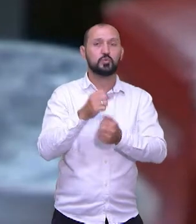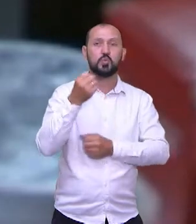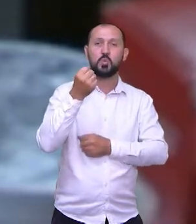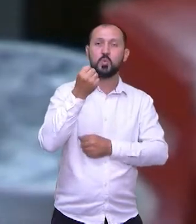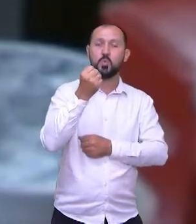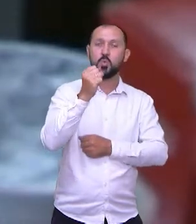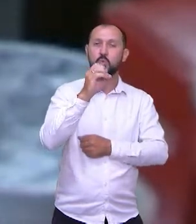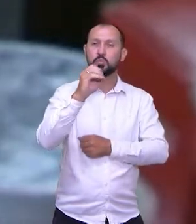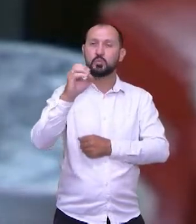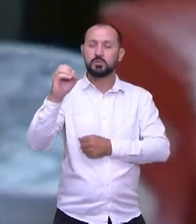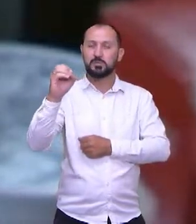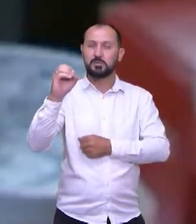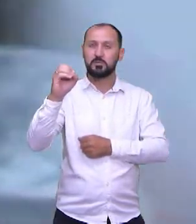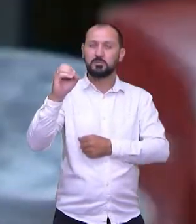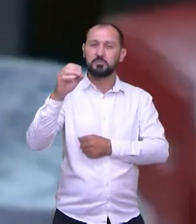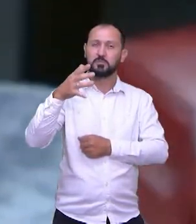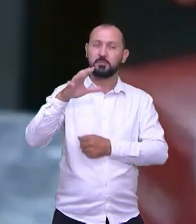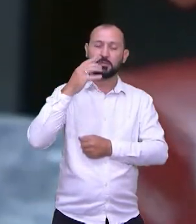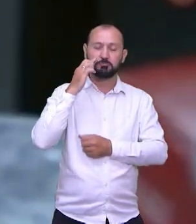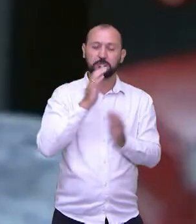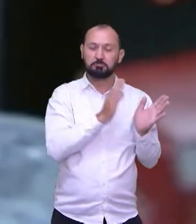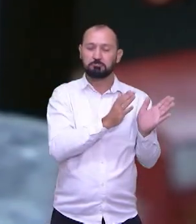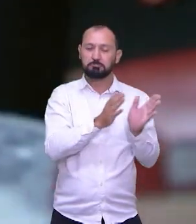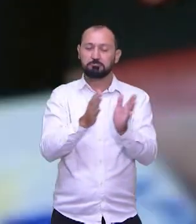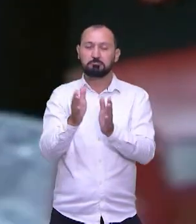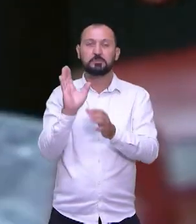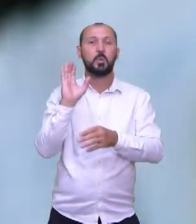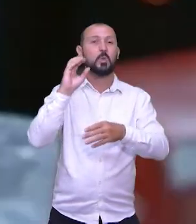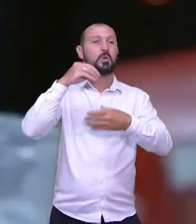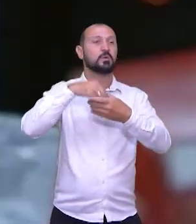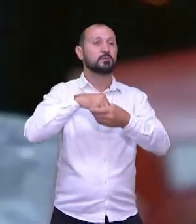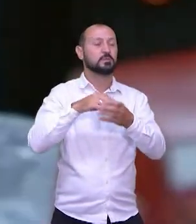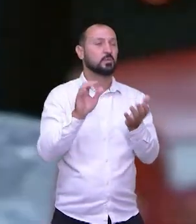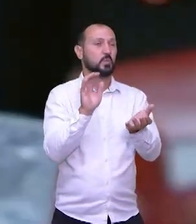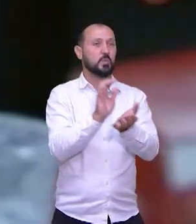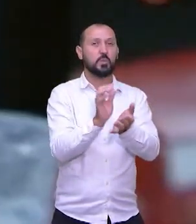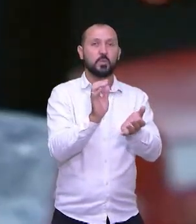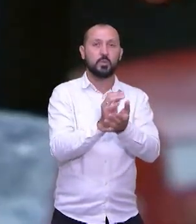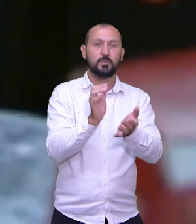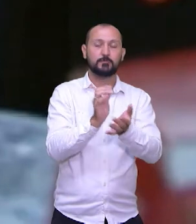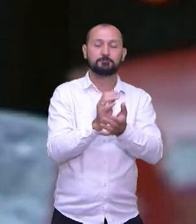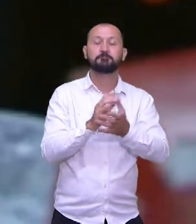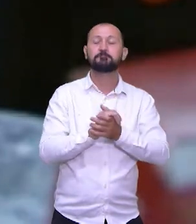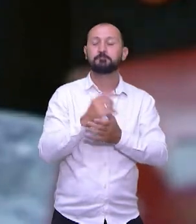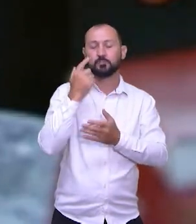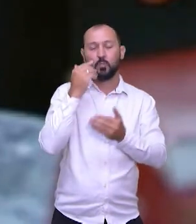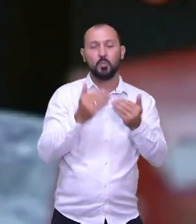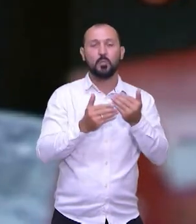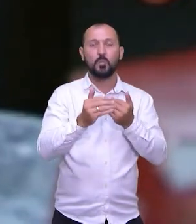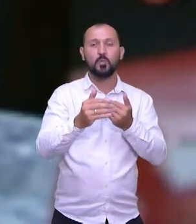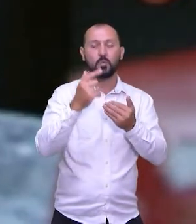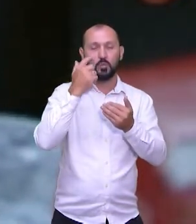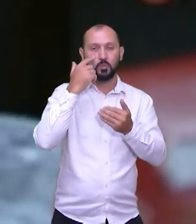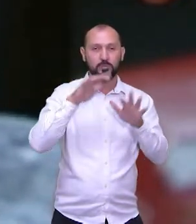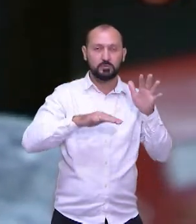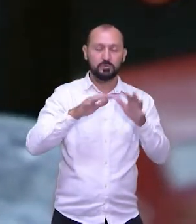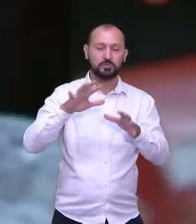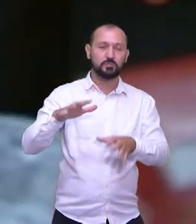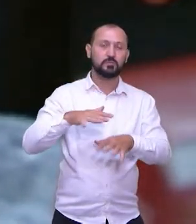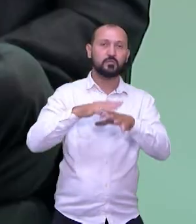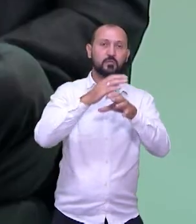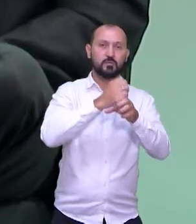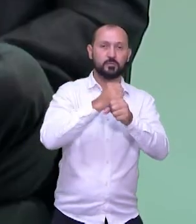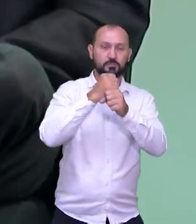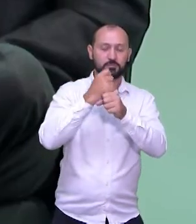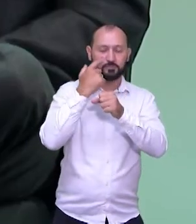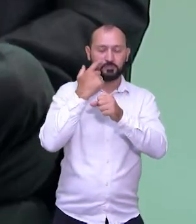esses mais de 840 segmentos que são contemplados por essa majoração a partir da margem de valor